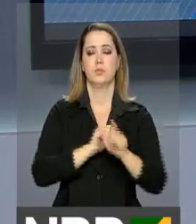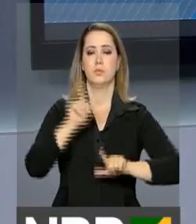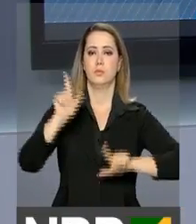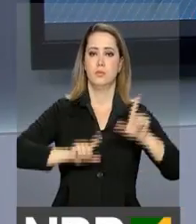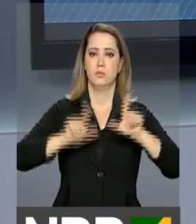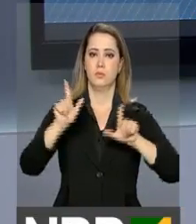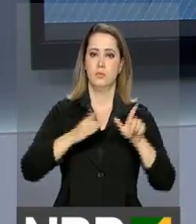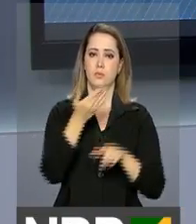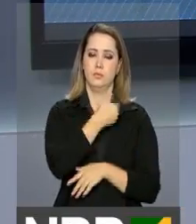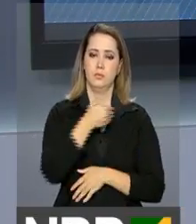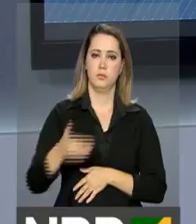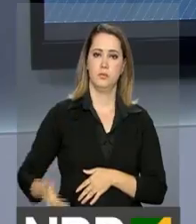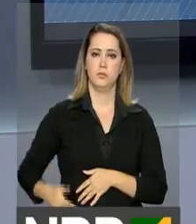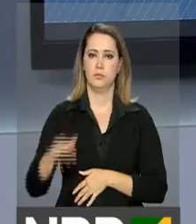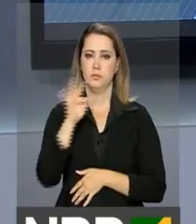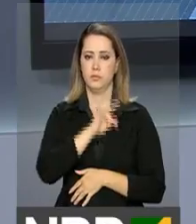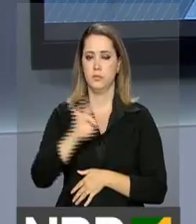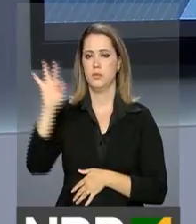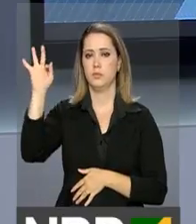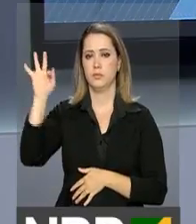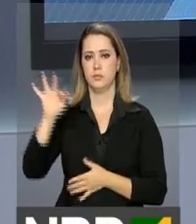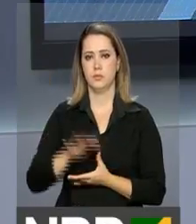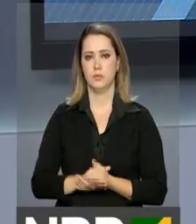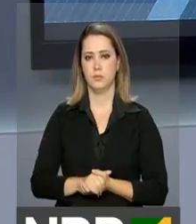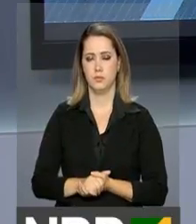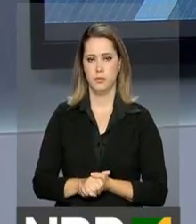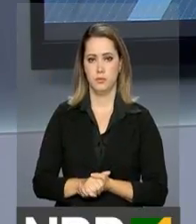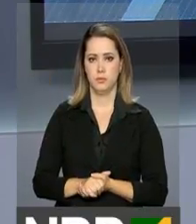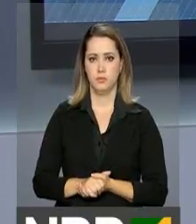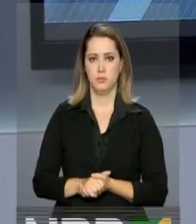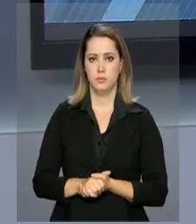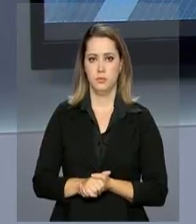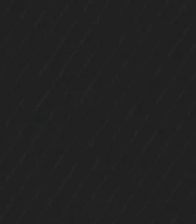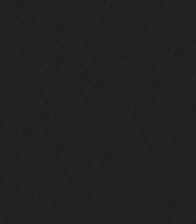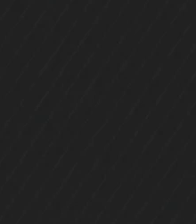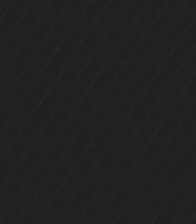continue com a gente aqui na nbr a tv do governo federal